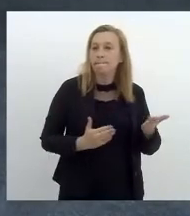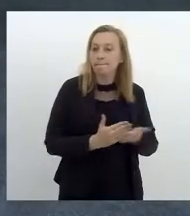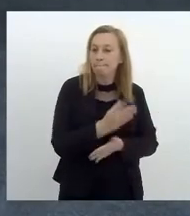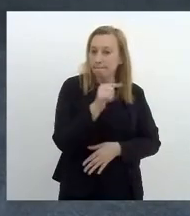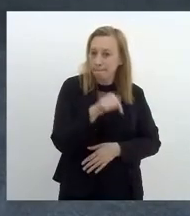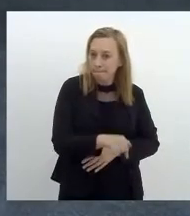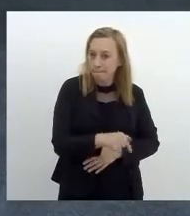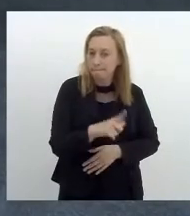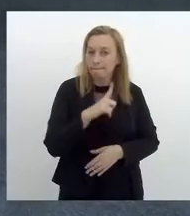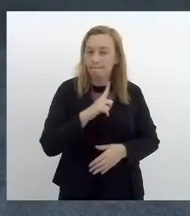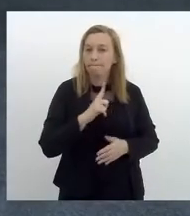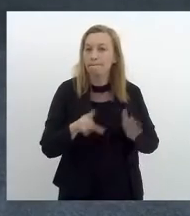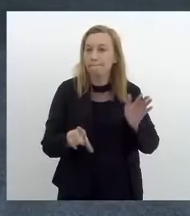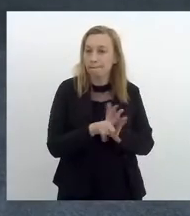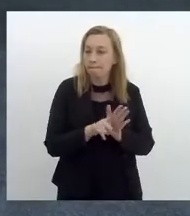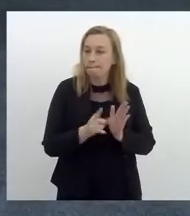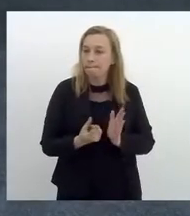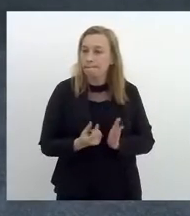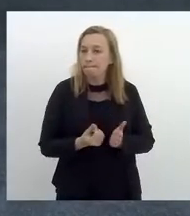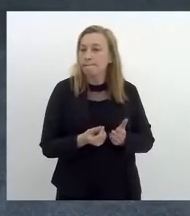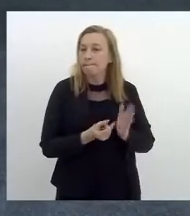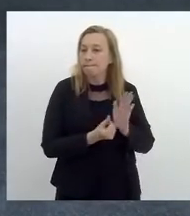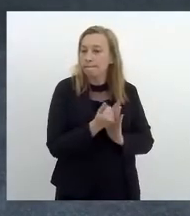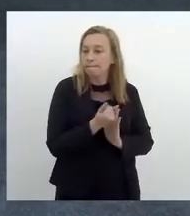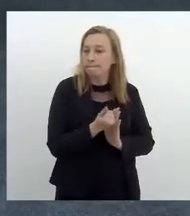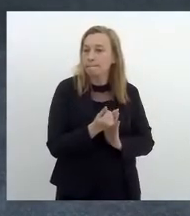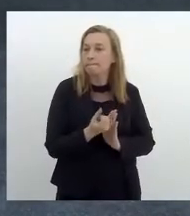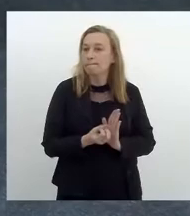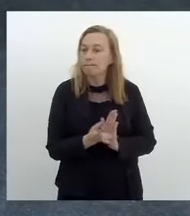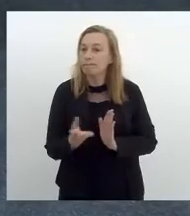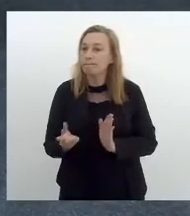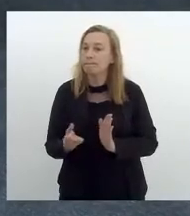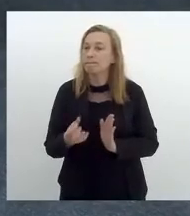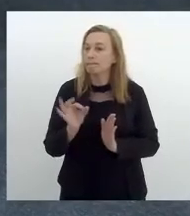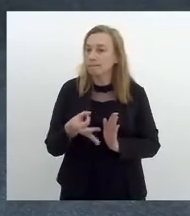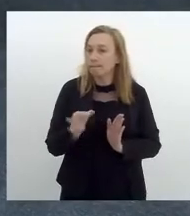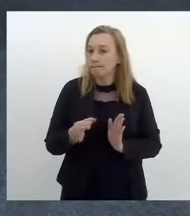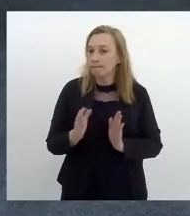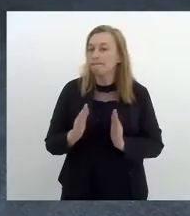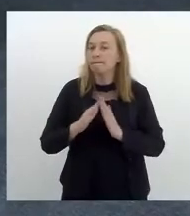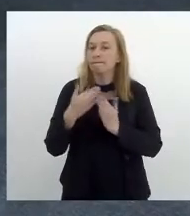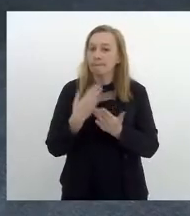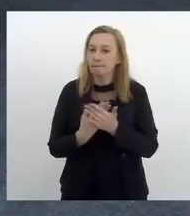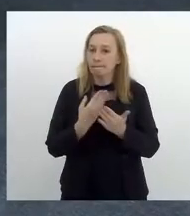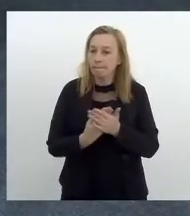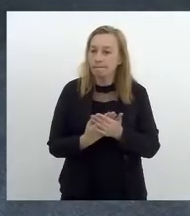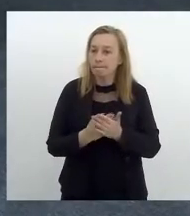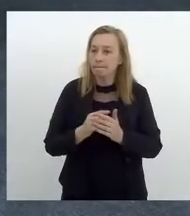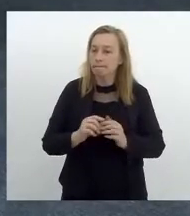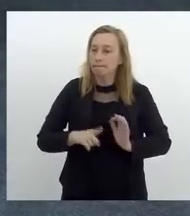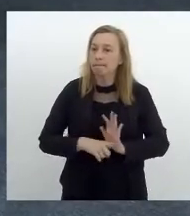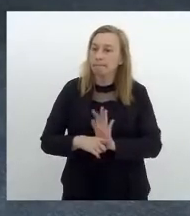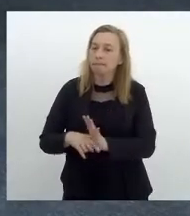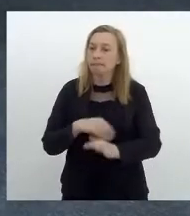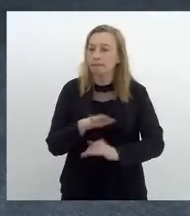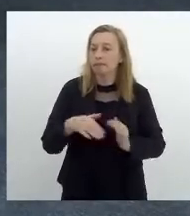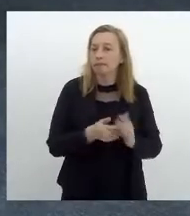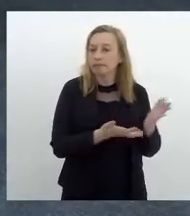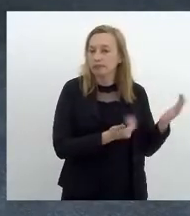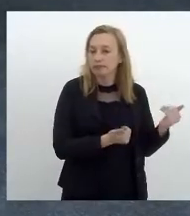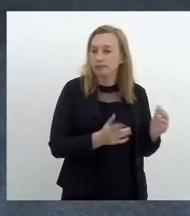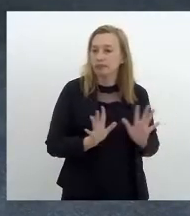em termos de lei orçamentária, uma quantidade específica de escola que, ao longo do tempo, dê oportunidade de todos os jovens concluírem o segundo